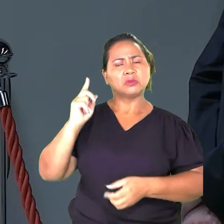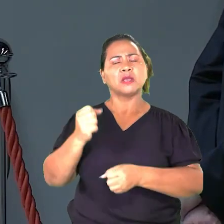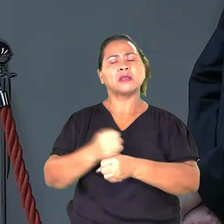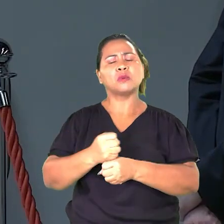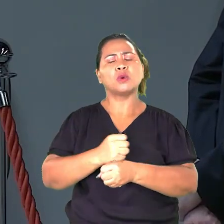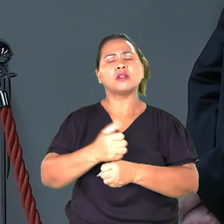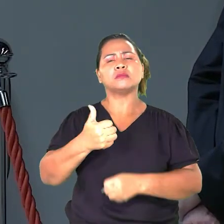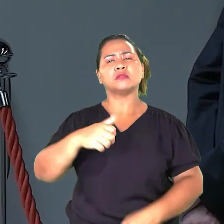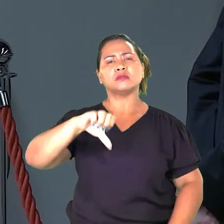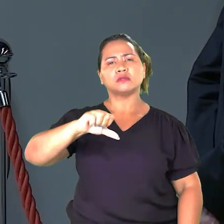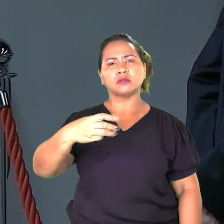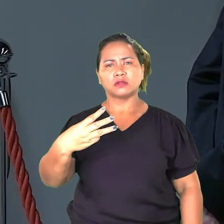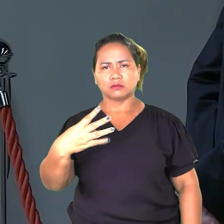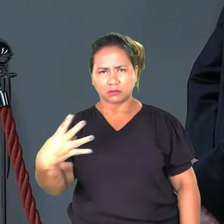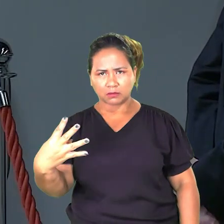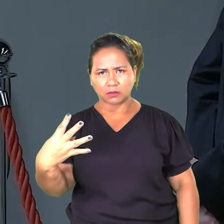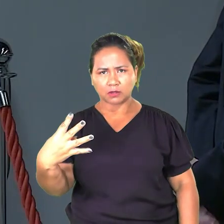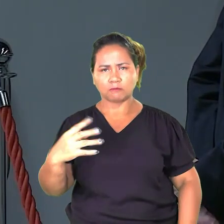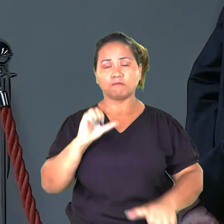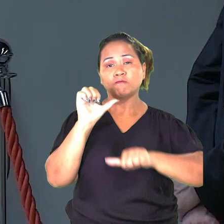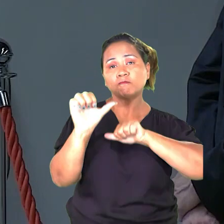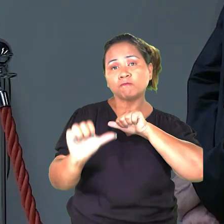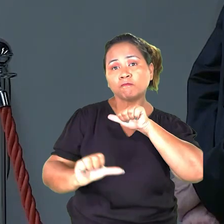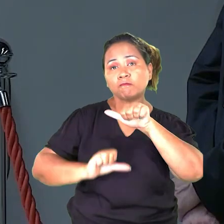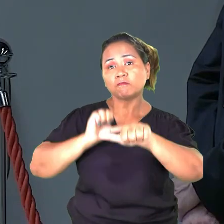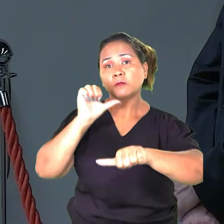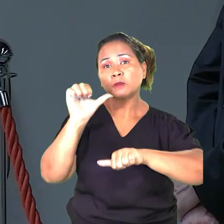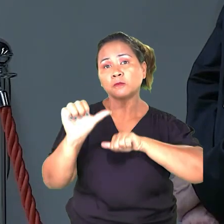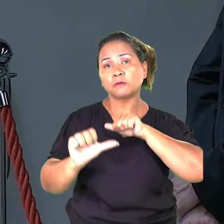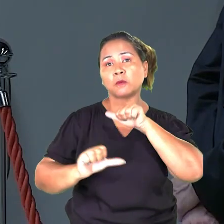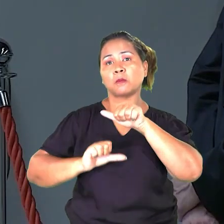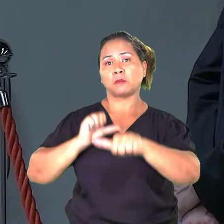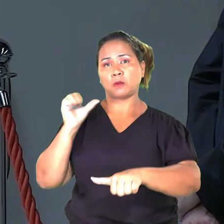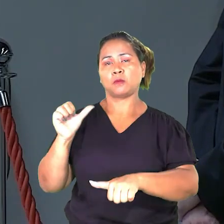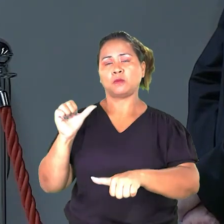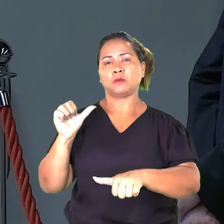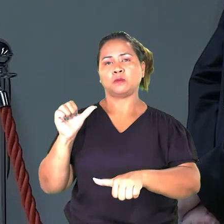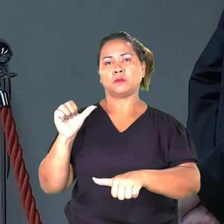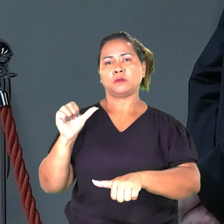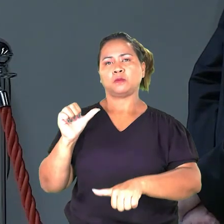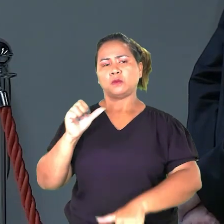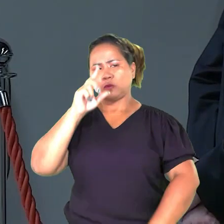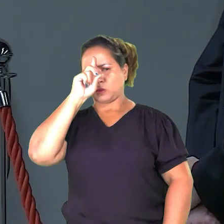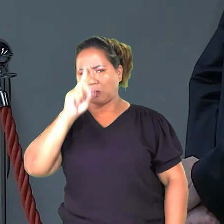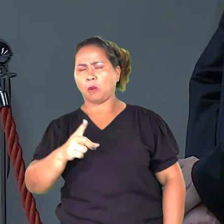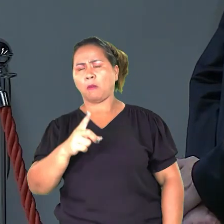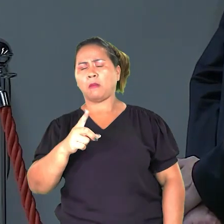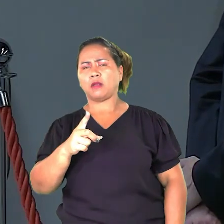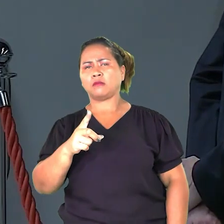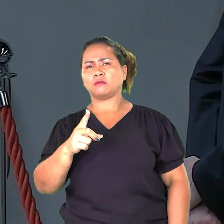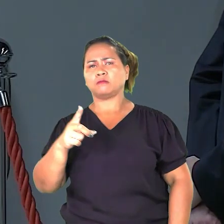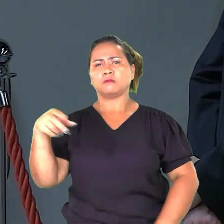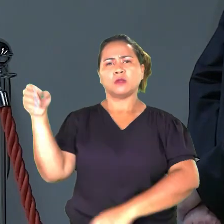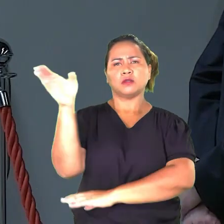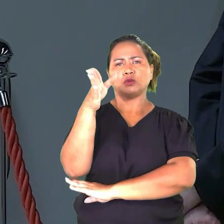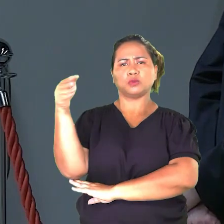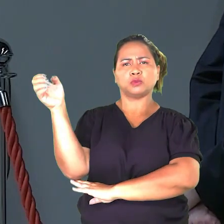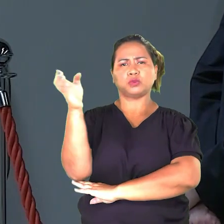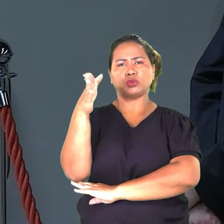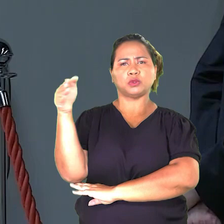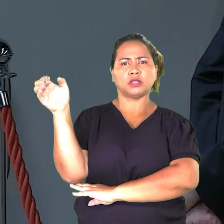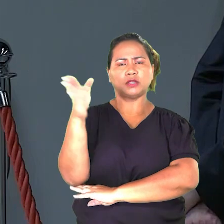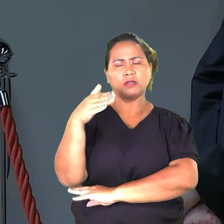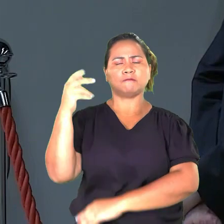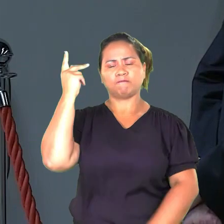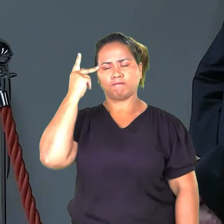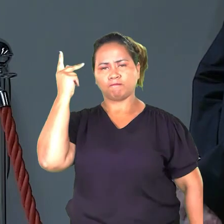de 32. Revolução essa que em 1934 altera as palavras